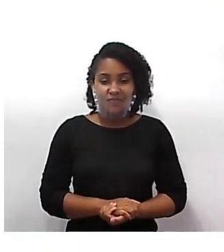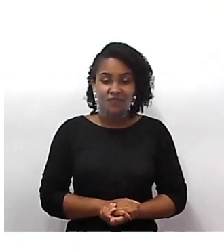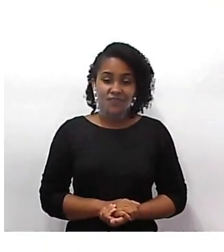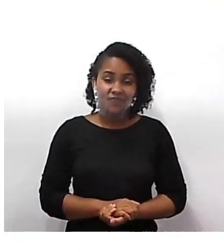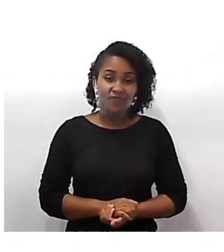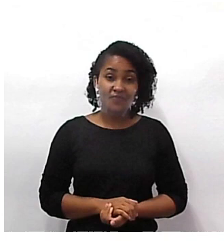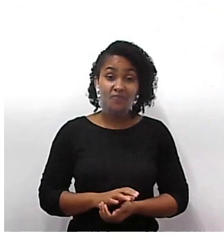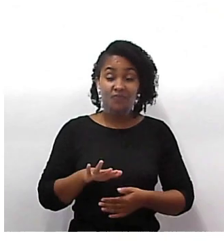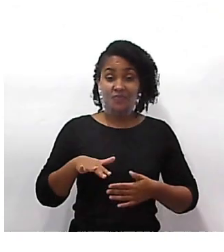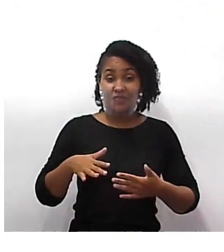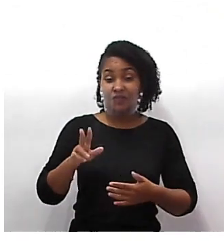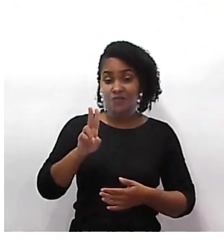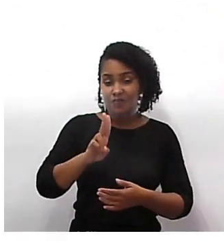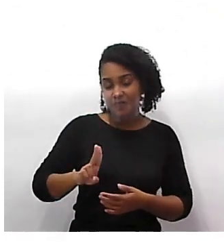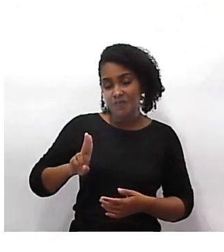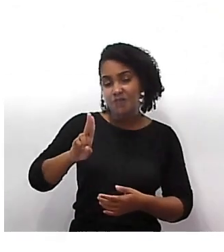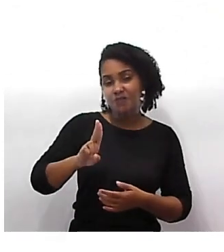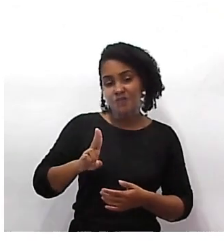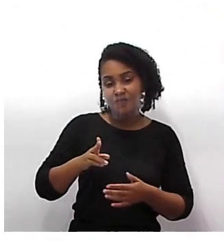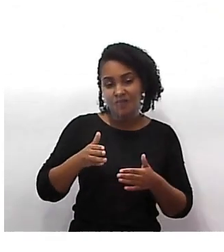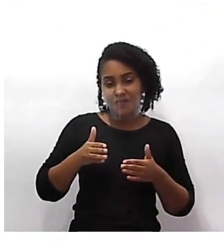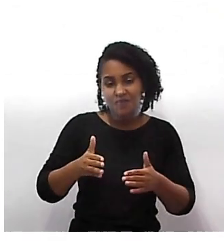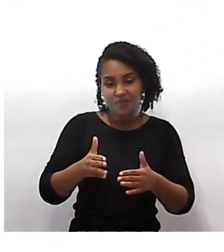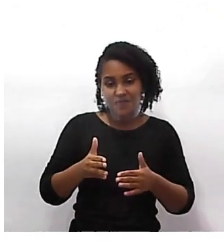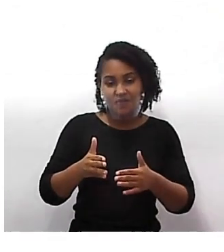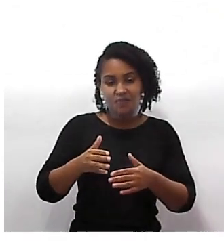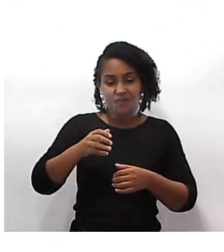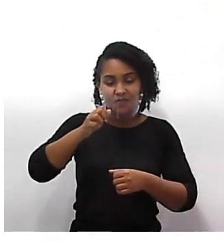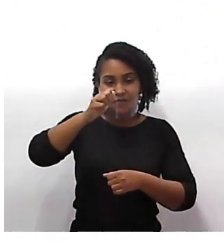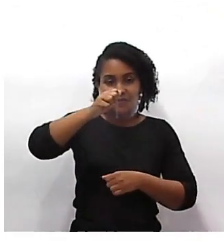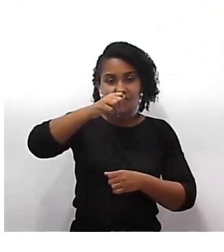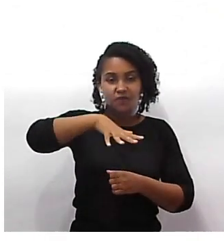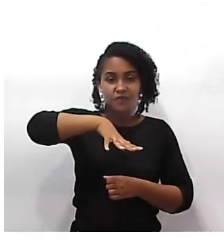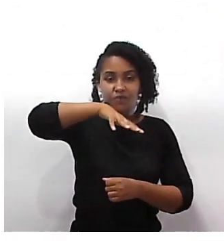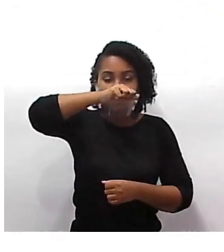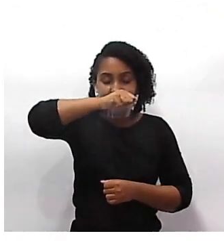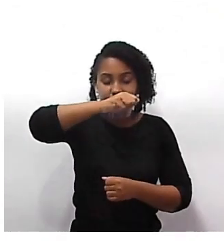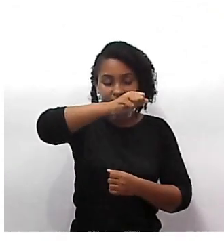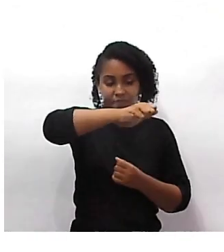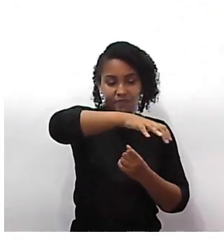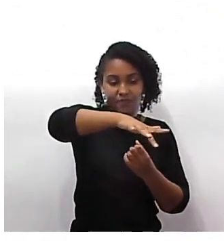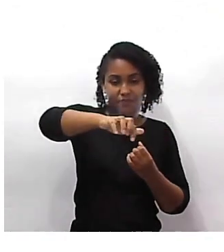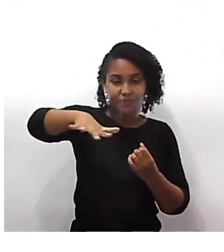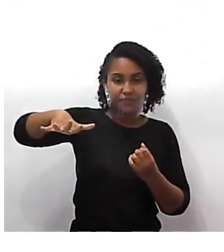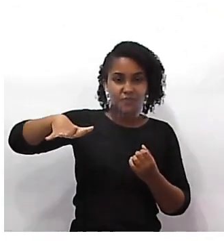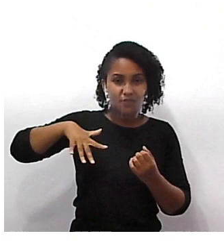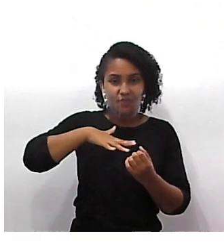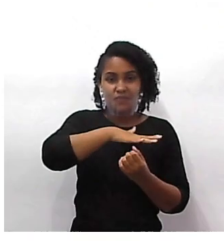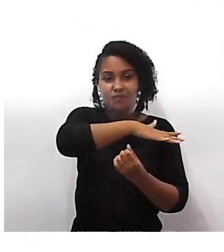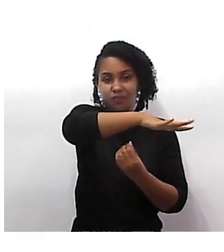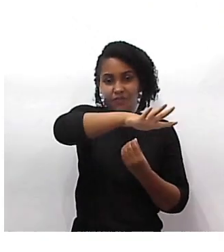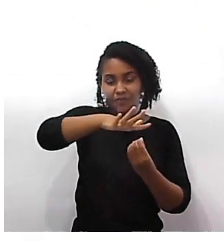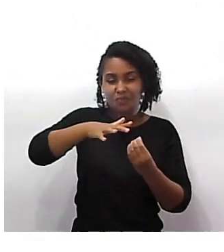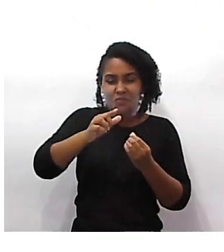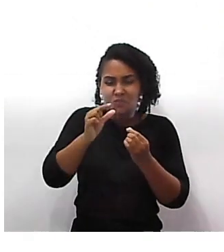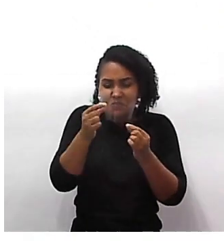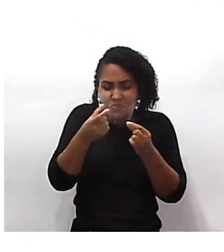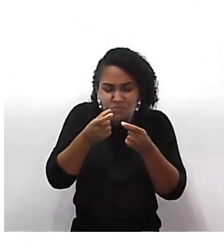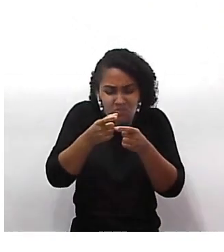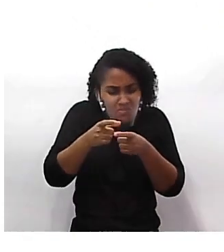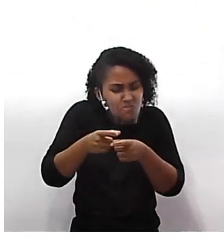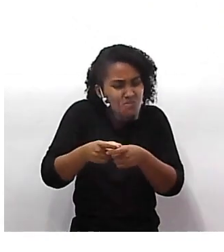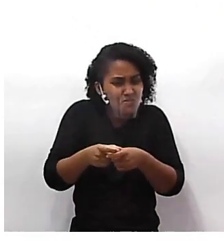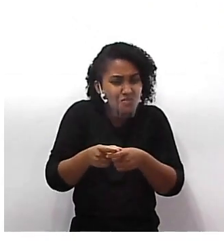são veiculados de formas aerosóis, partículas ou gotículas diminutas,